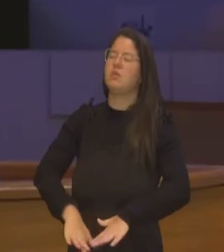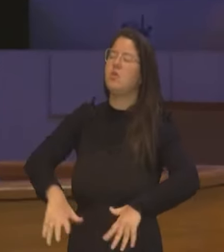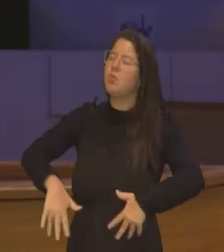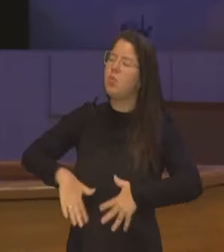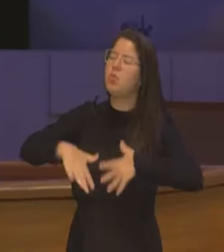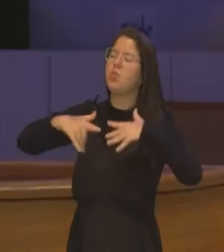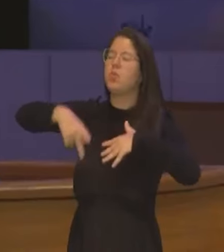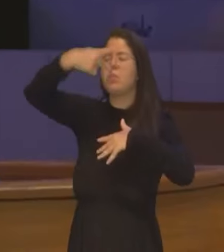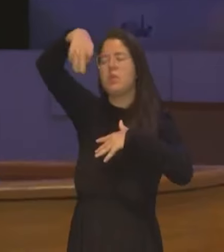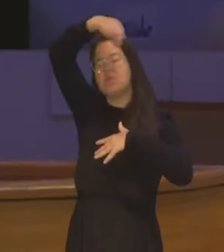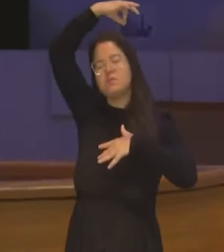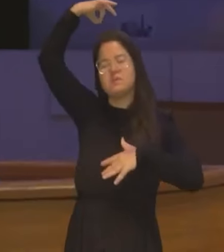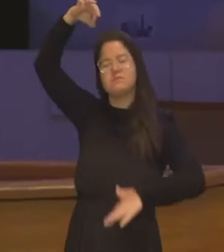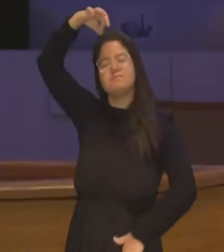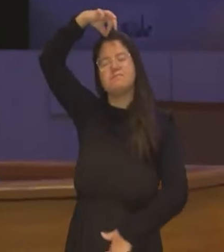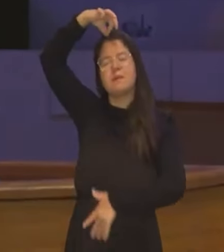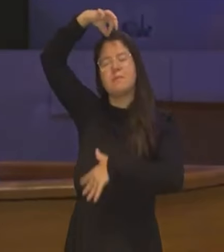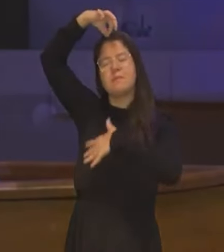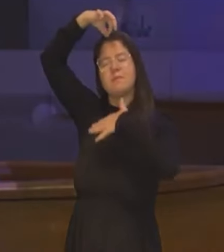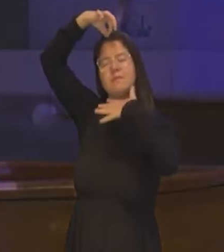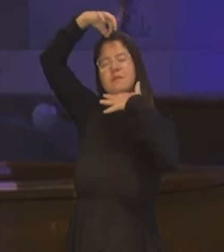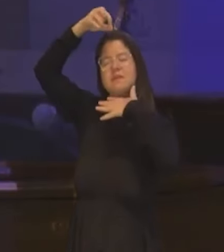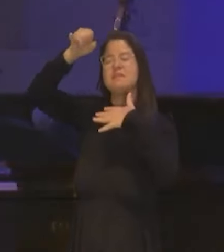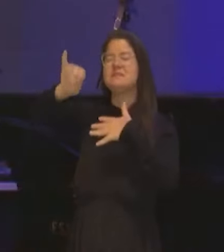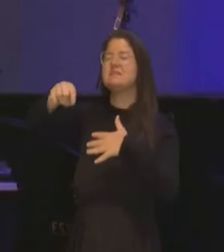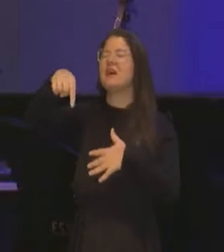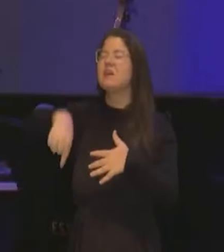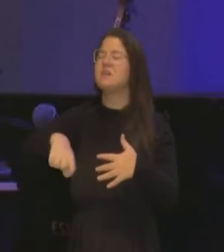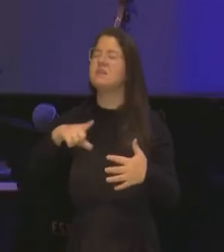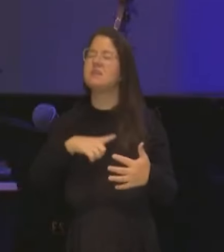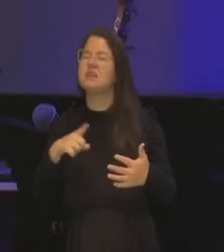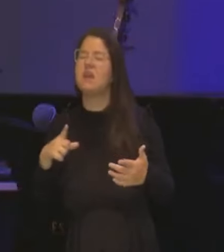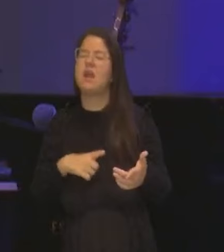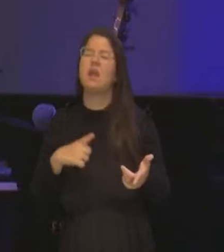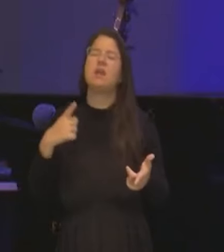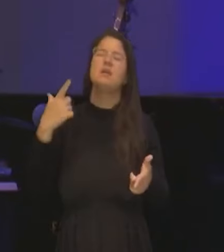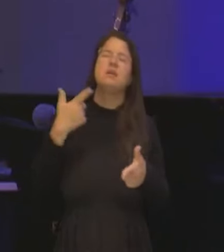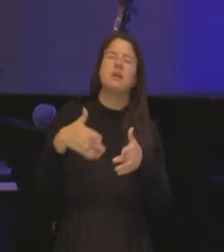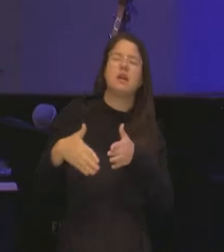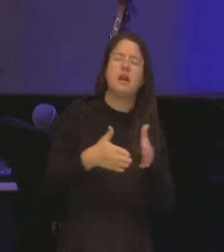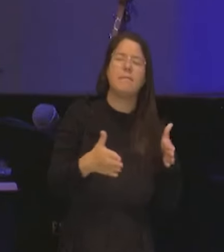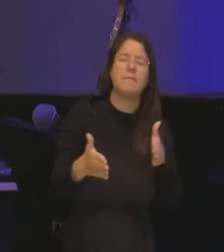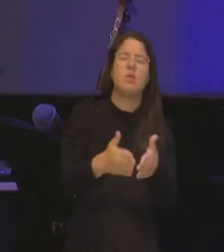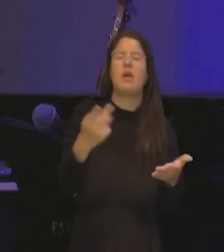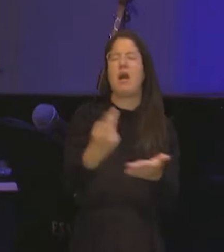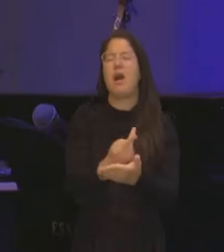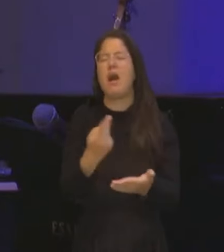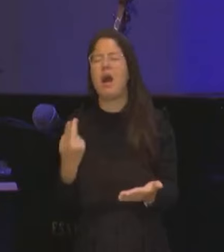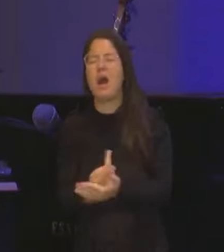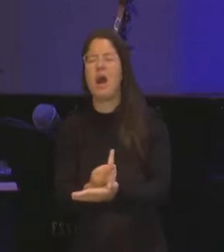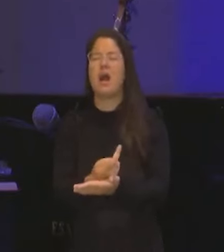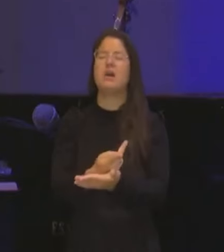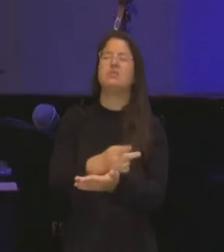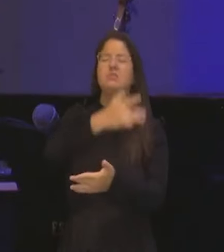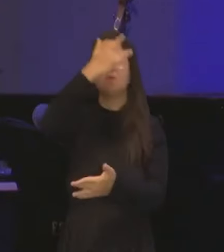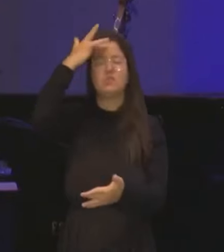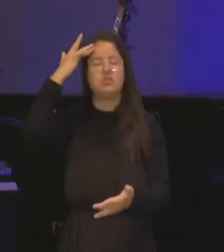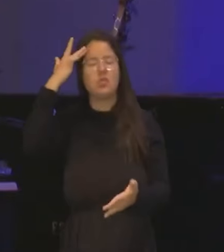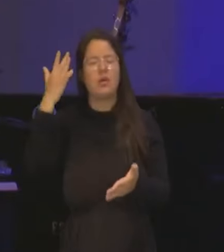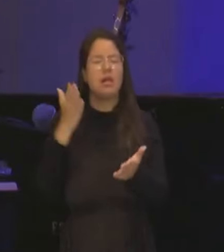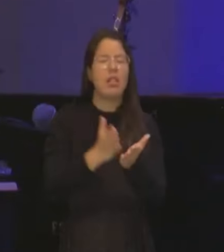Teu Espírito. E se há morte neste lugar, se há, ó Deus, um caminho de morte aqui na vida de